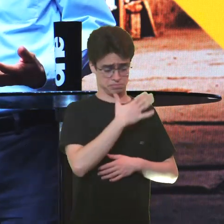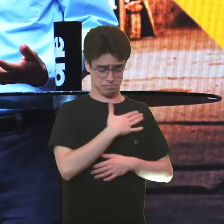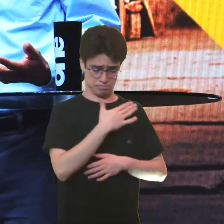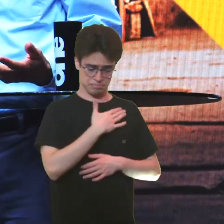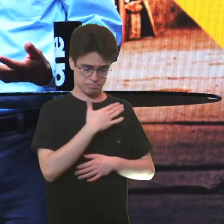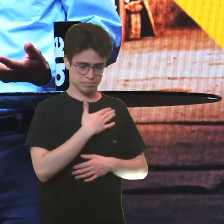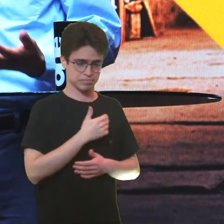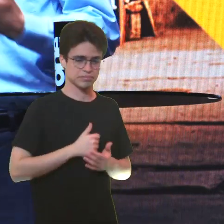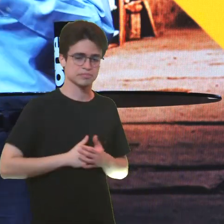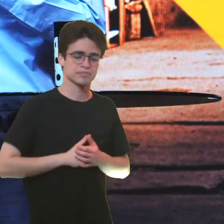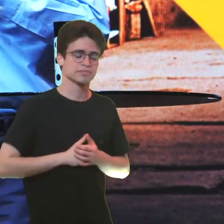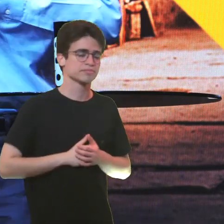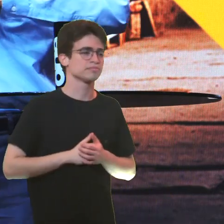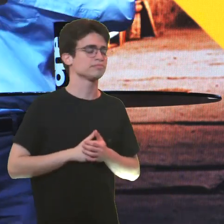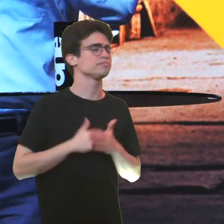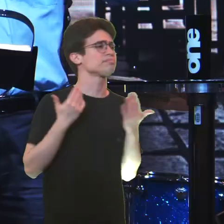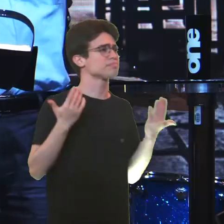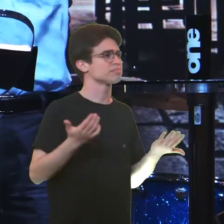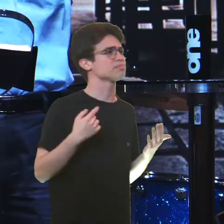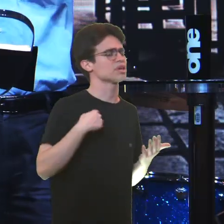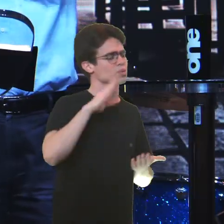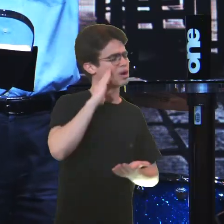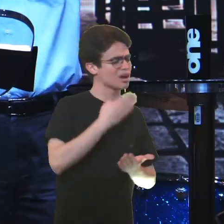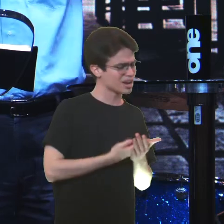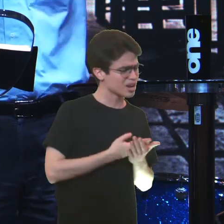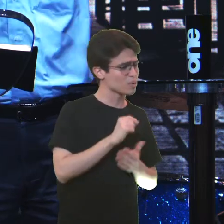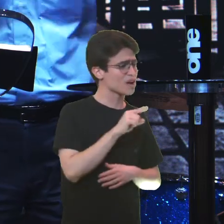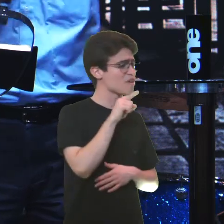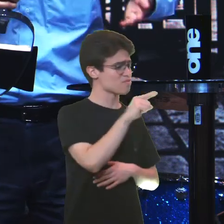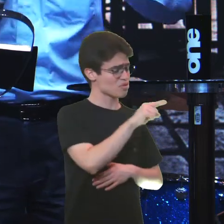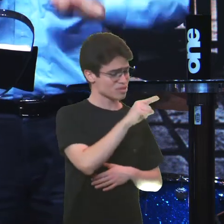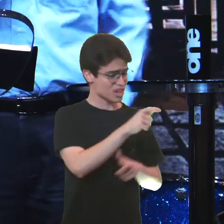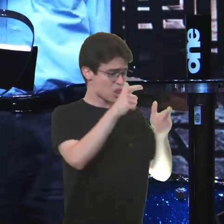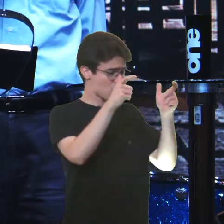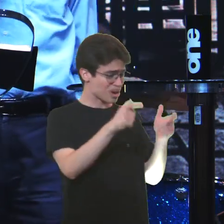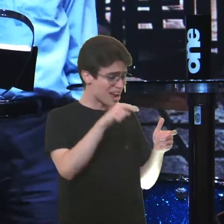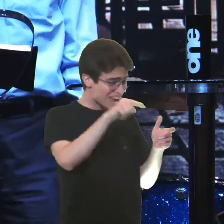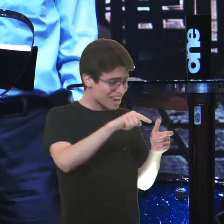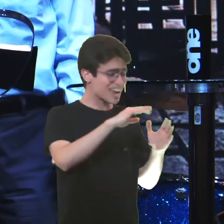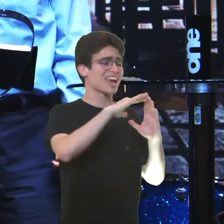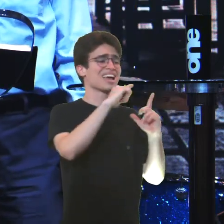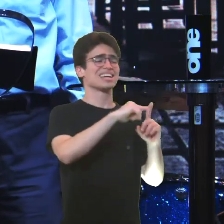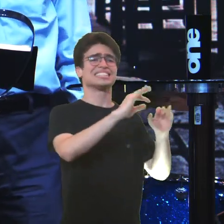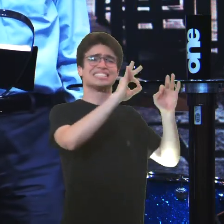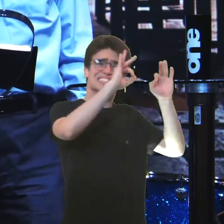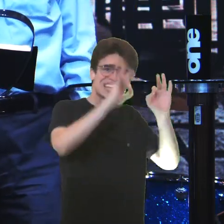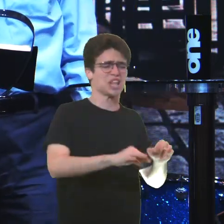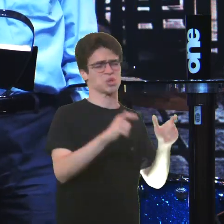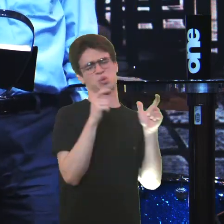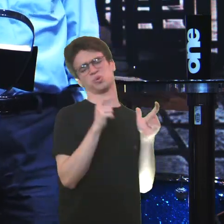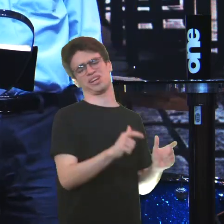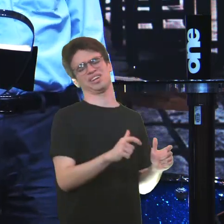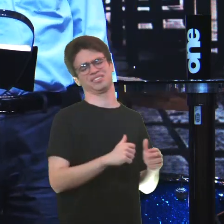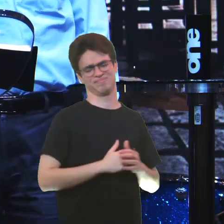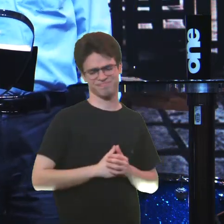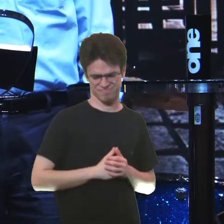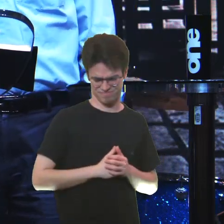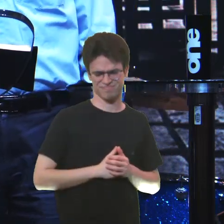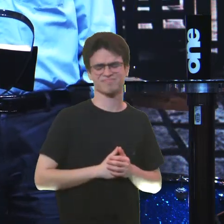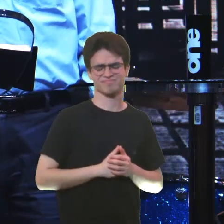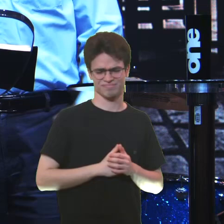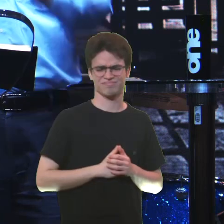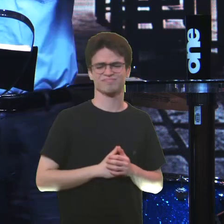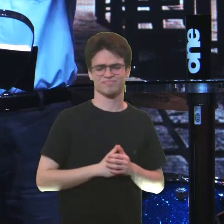opinião. Yo creo que usted está donde la iglesia debe estar. Eu acredito que você está hoje onde a igreja